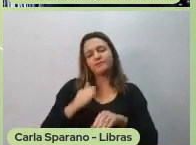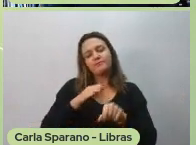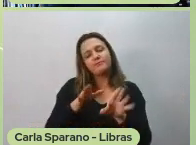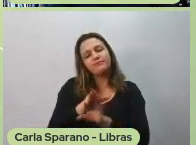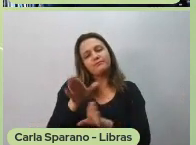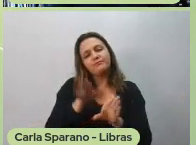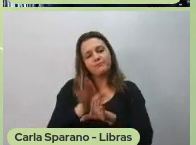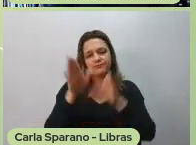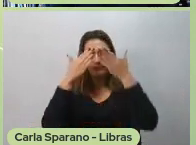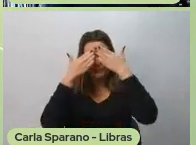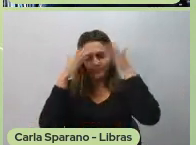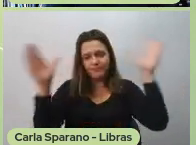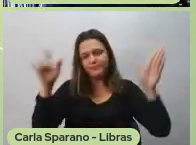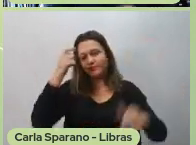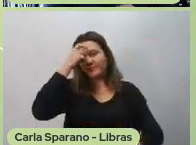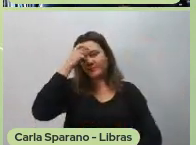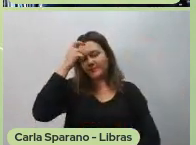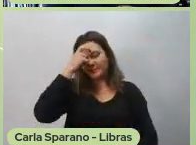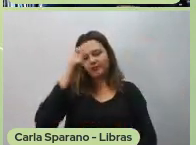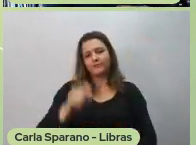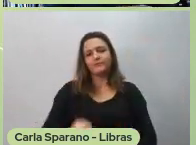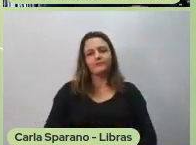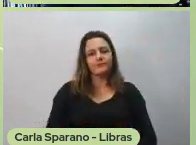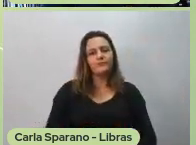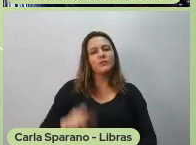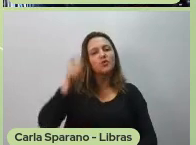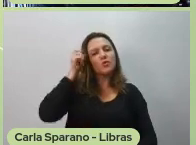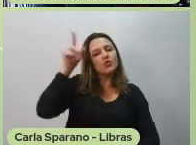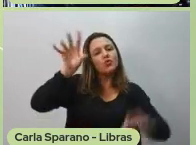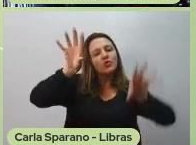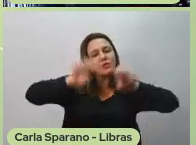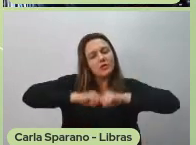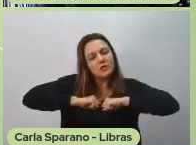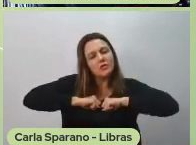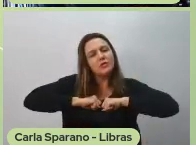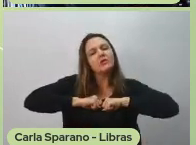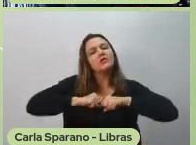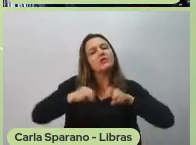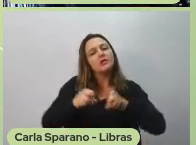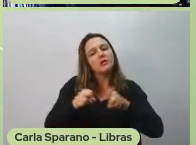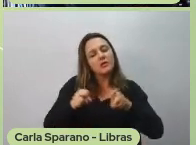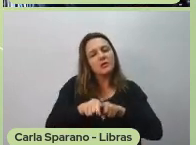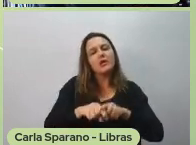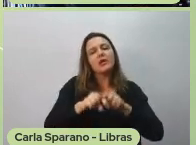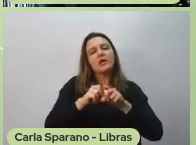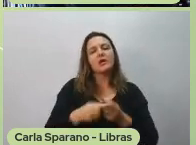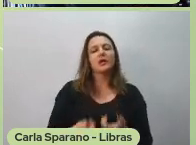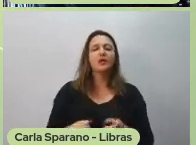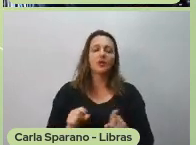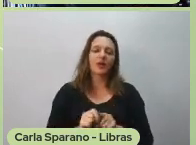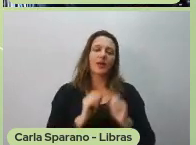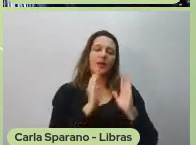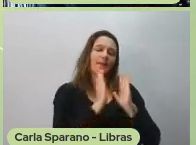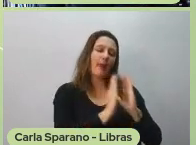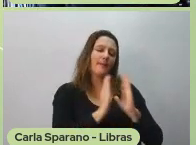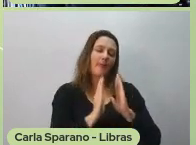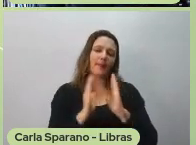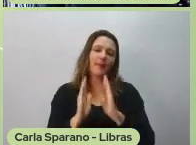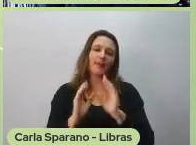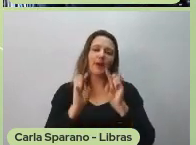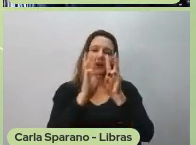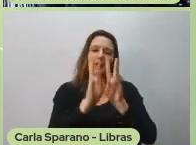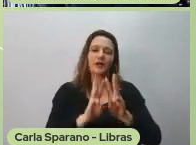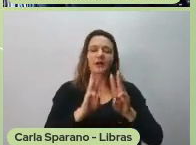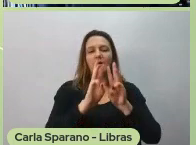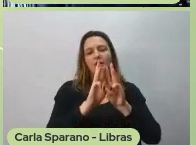de aculturamento que a gente faz, a gente tem, por exemplo, a nossa websérie de diversidade e inclusão, que versa sobre